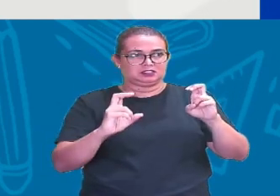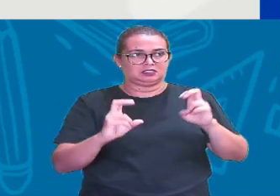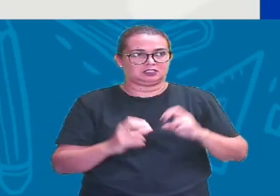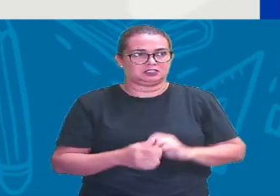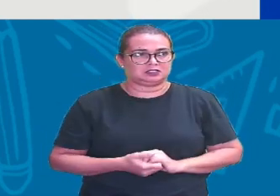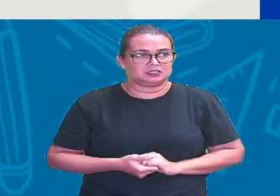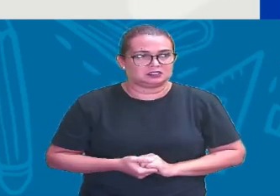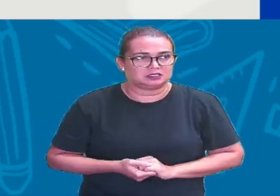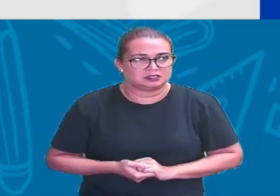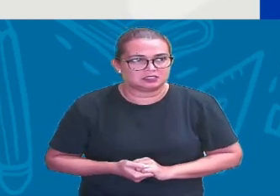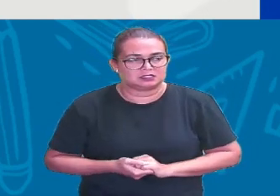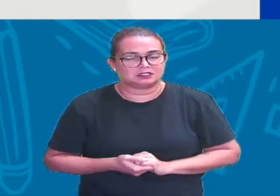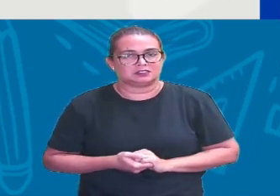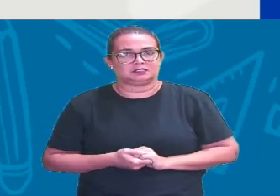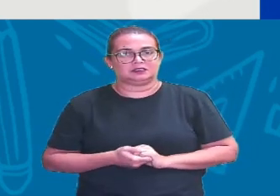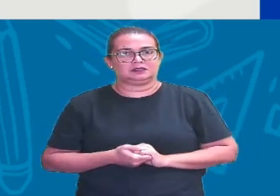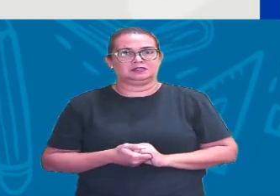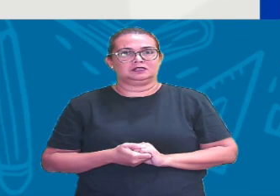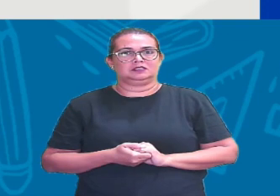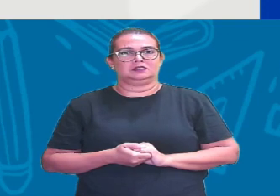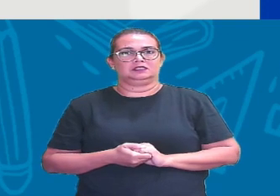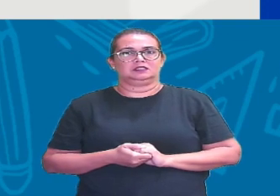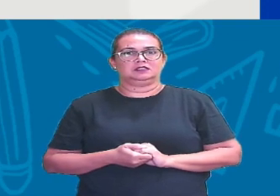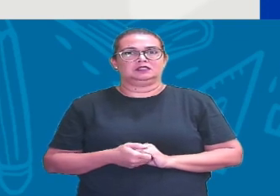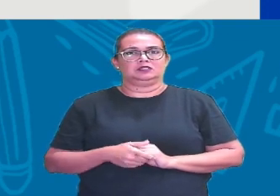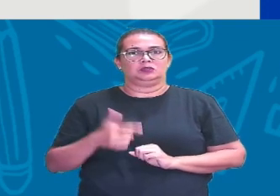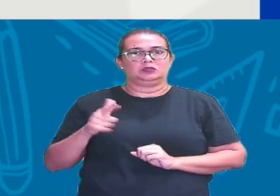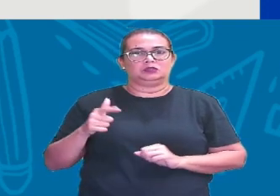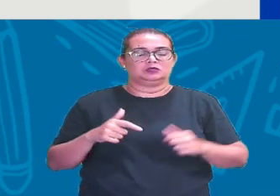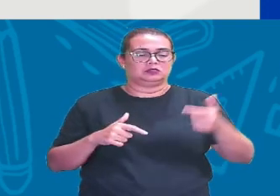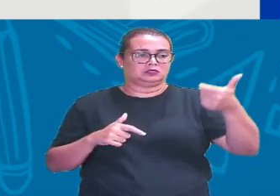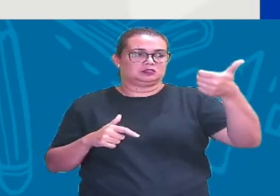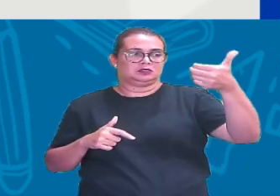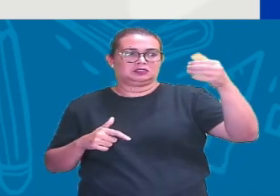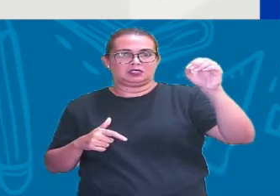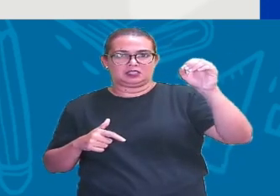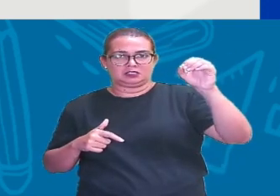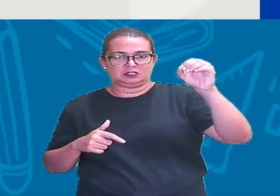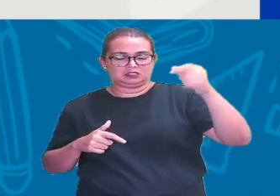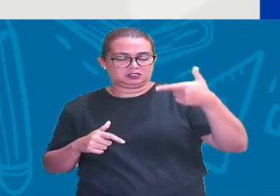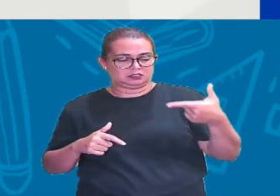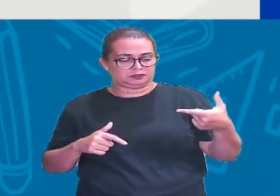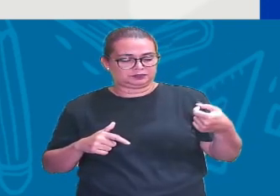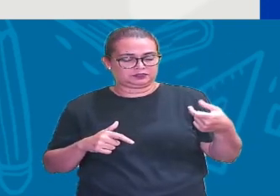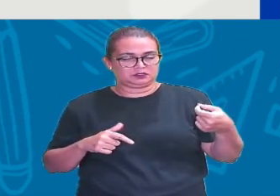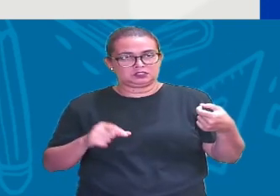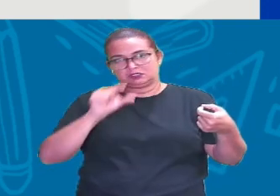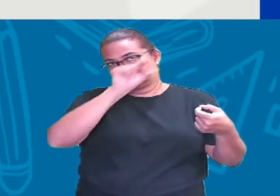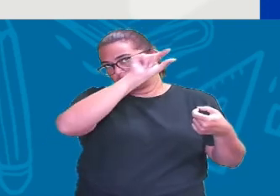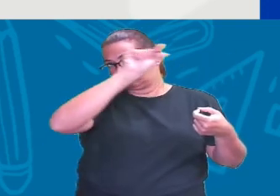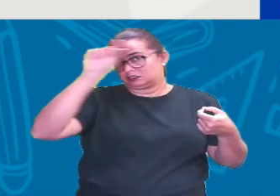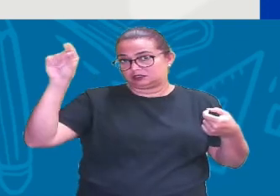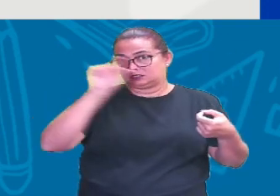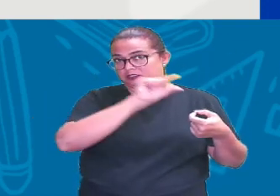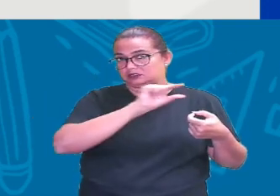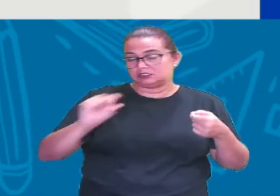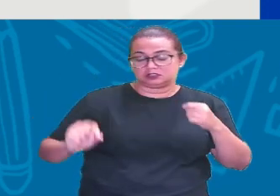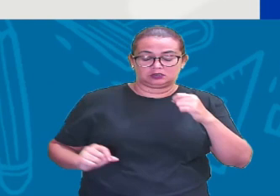outro exemplo? Os divisores de 10 e os divisores de 20. Vamos olhar aí. Qual é